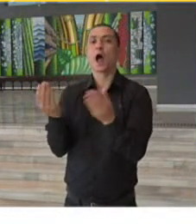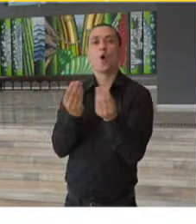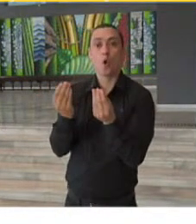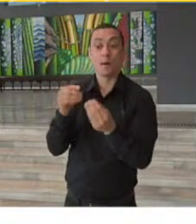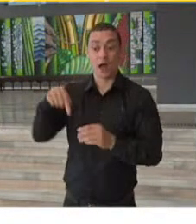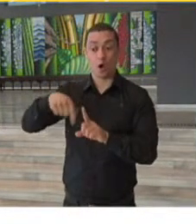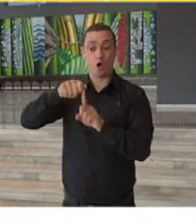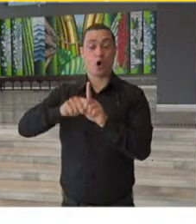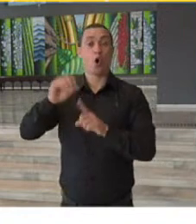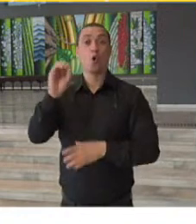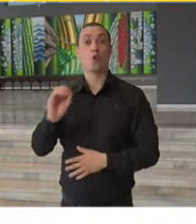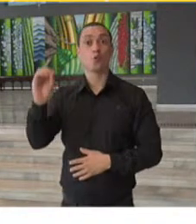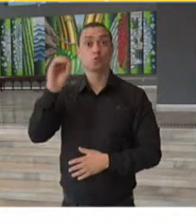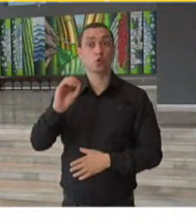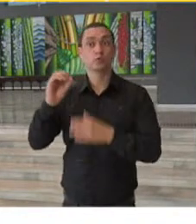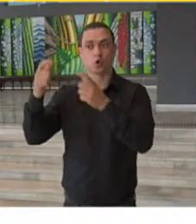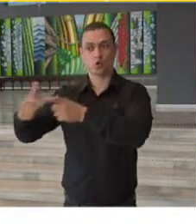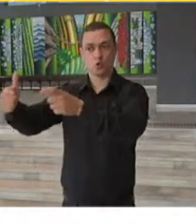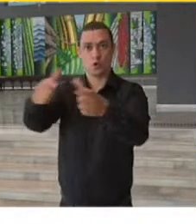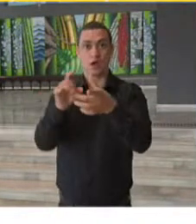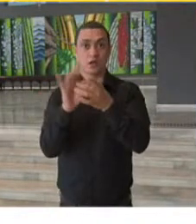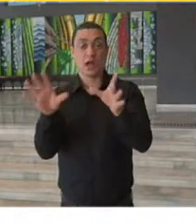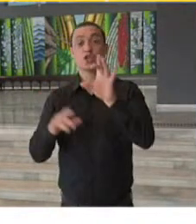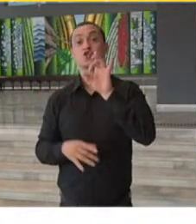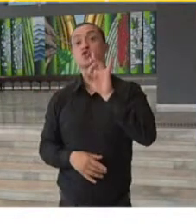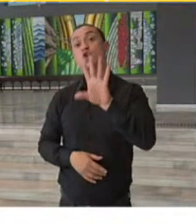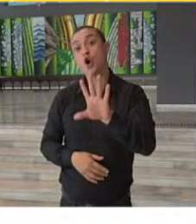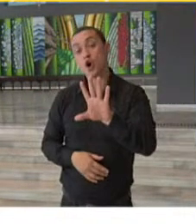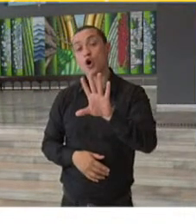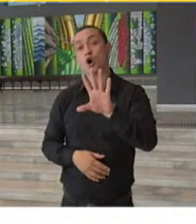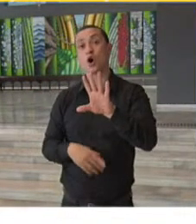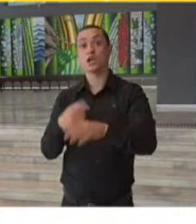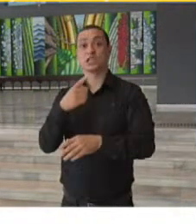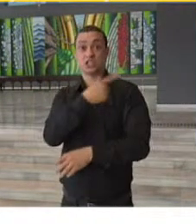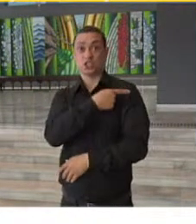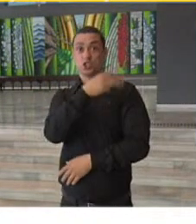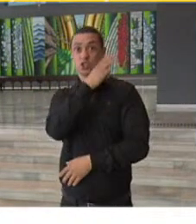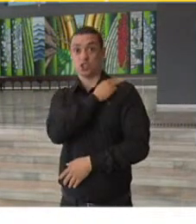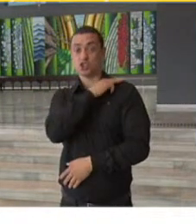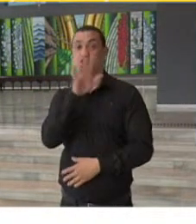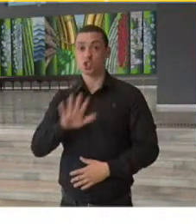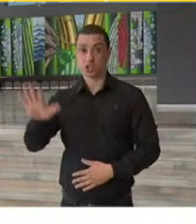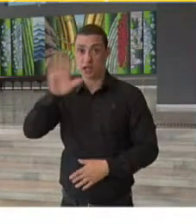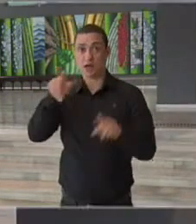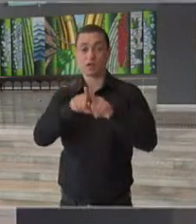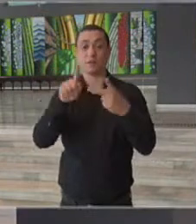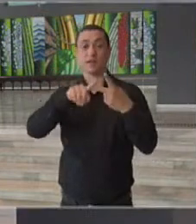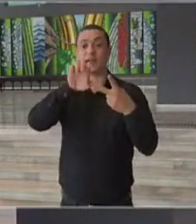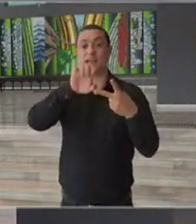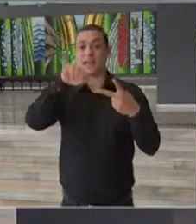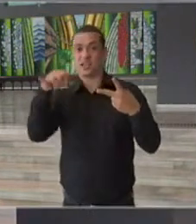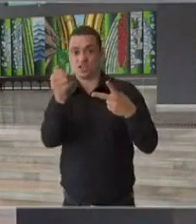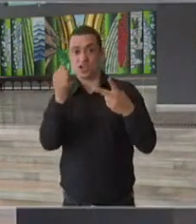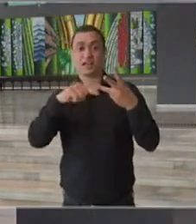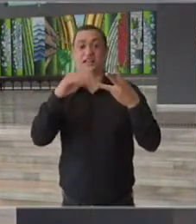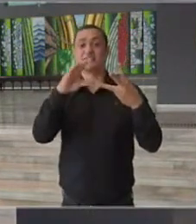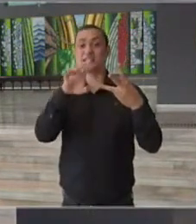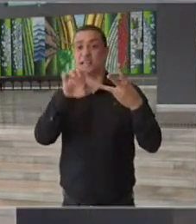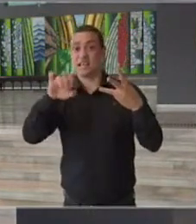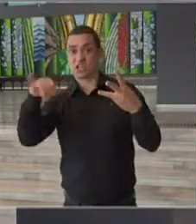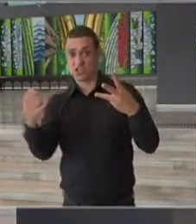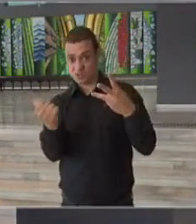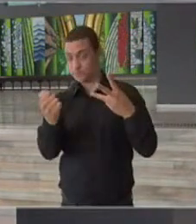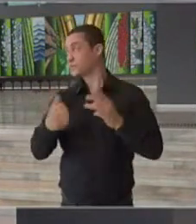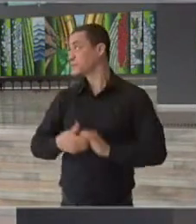mês de outubro, para as regiões autorizadas, somente para ensino médio de forma geral, EJA e SEJA, caso optem.